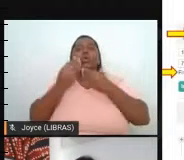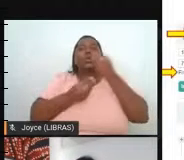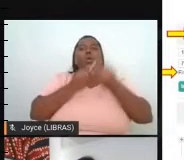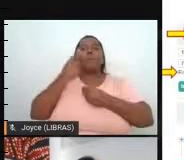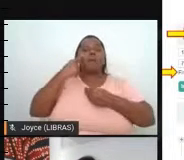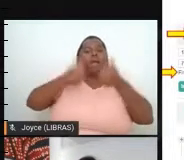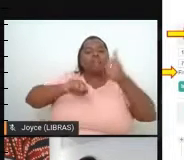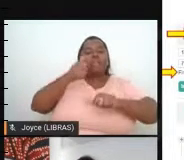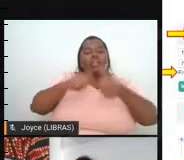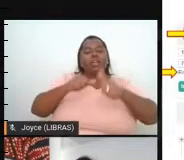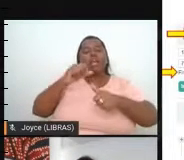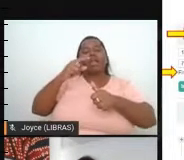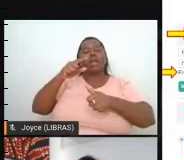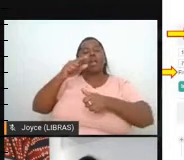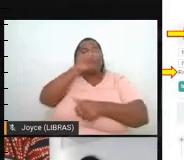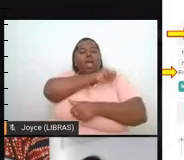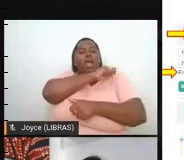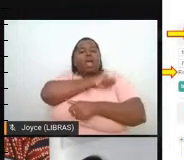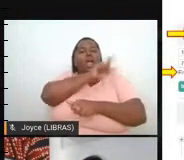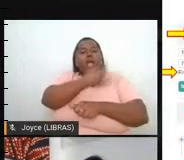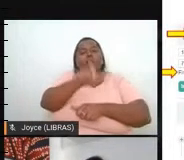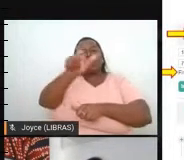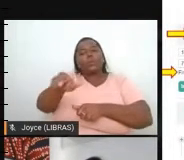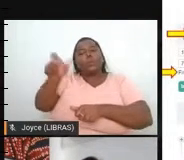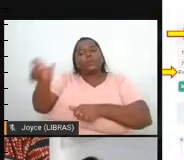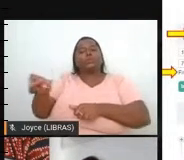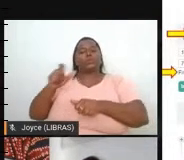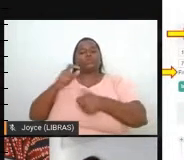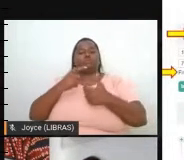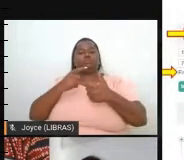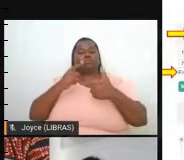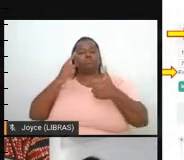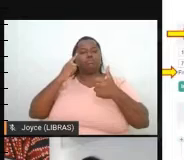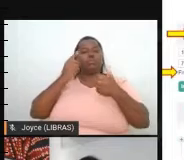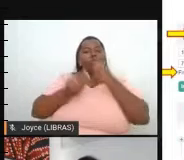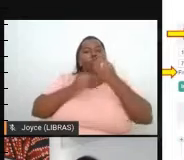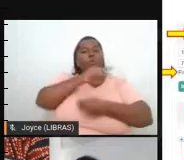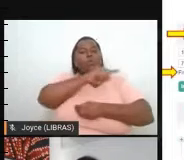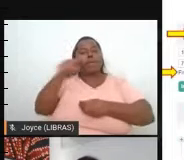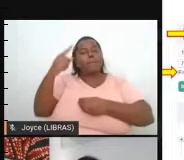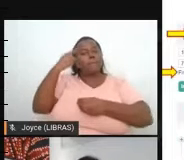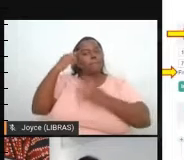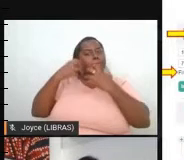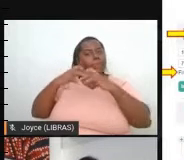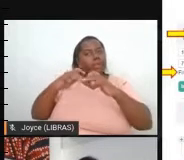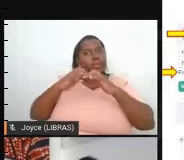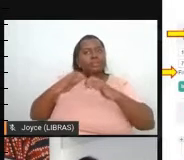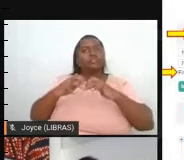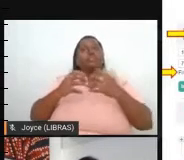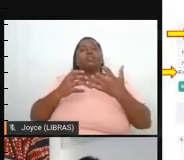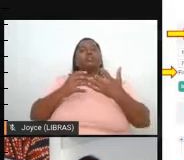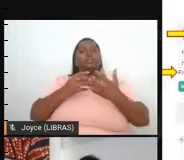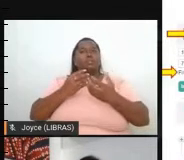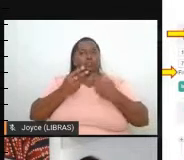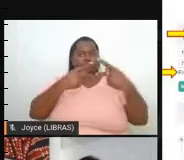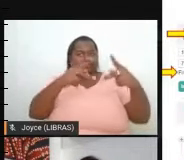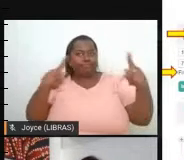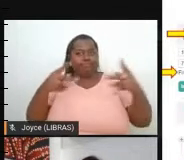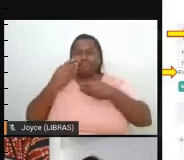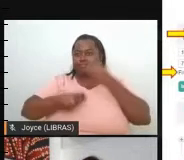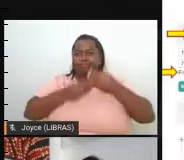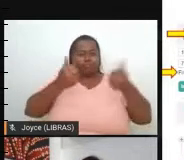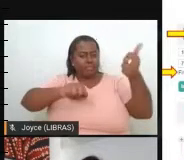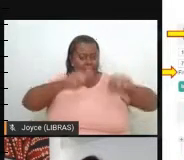daquela resolução, e não só o resultado final. E isso a gente pode tabelar. Então, aqui é um exemplo, eu posso,